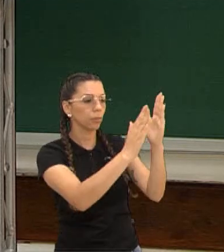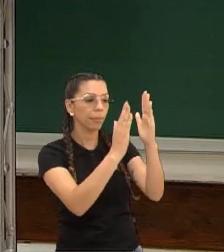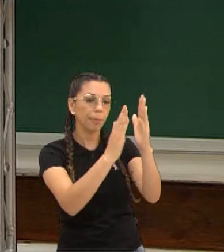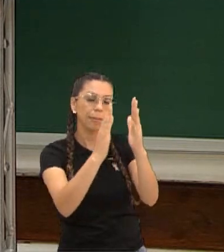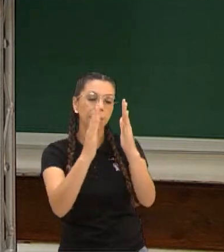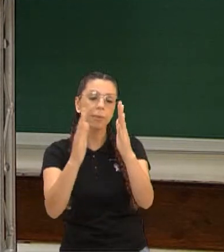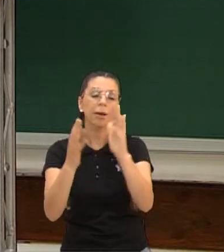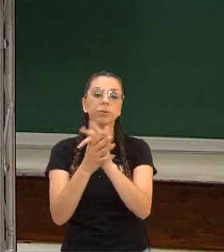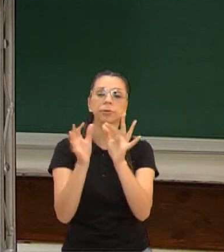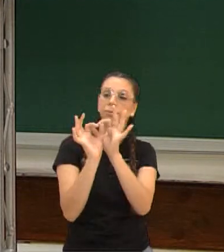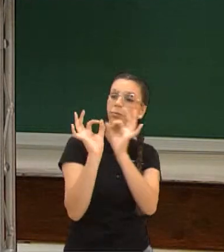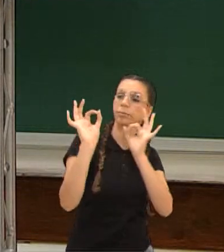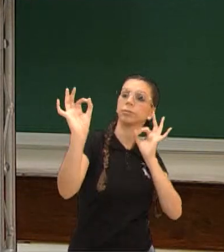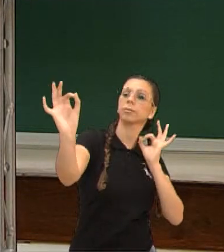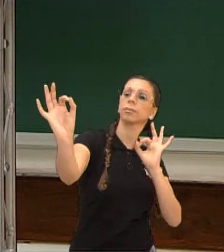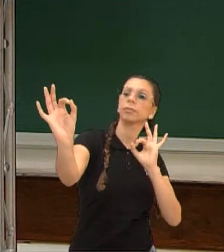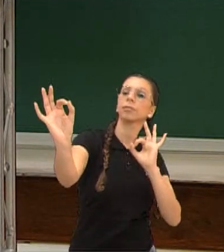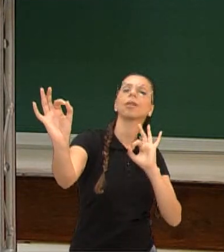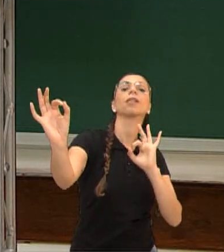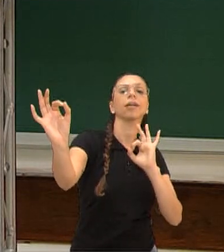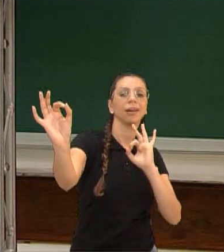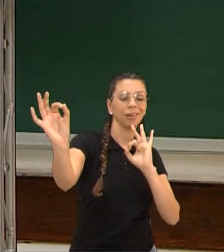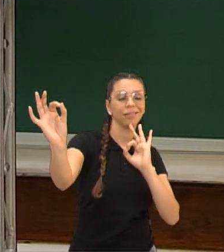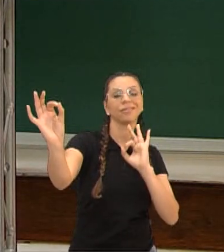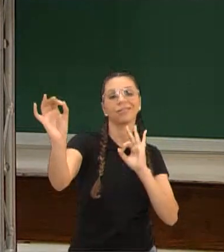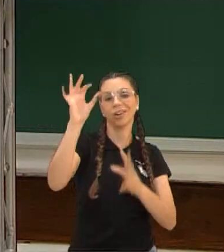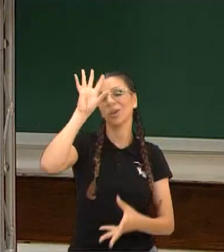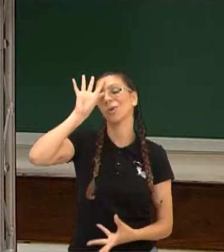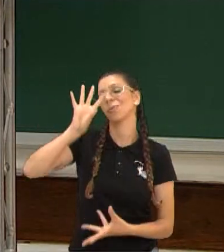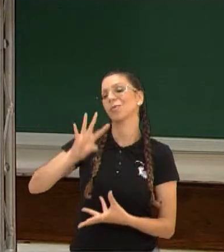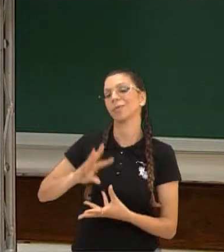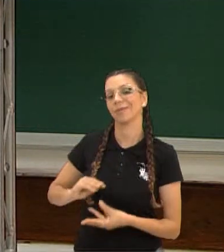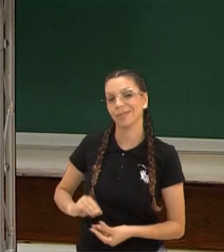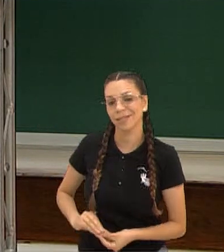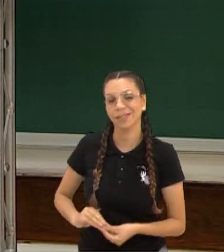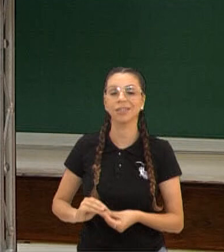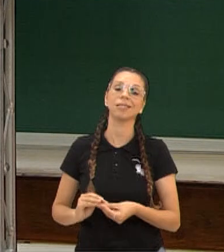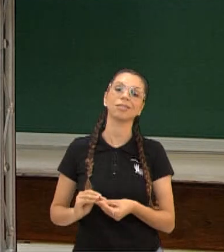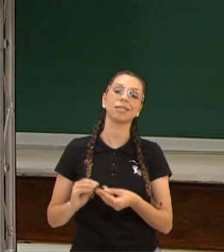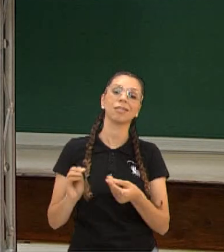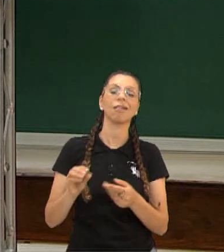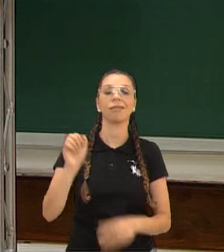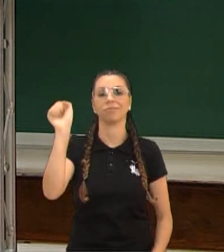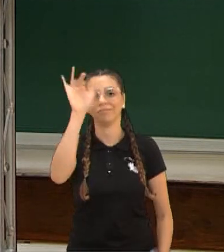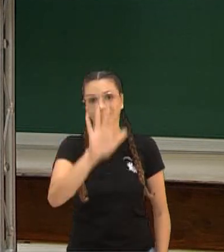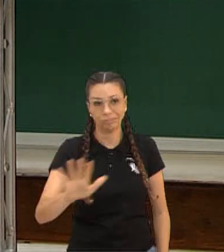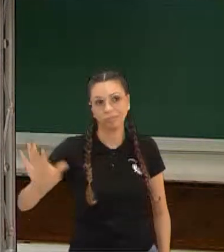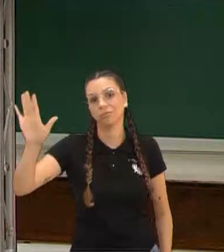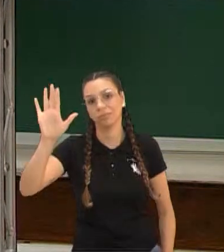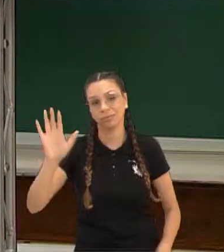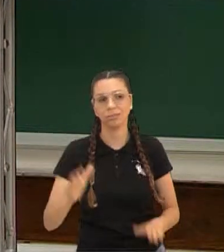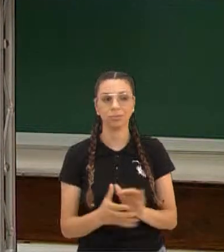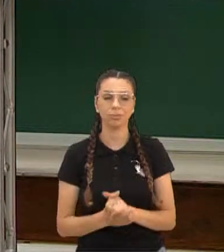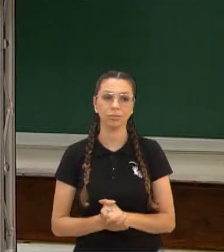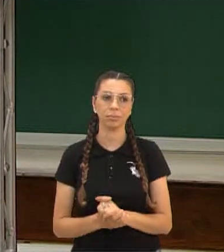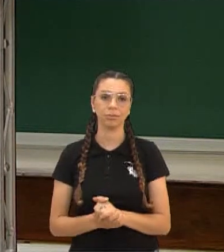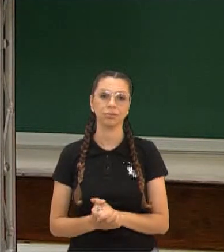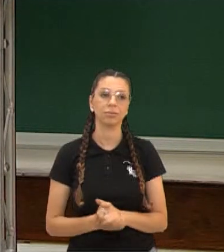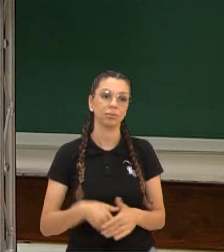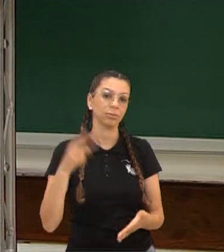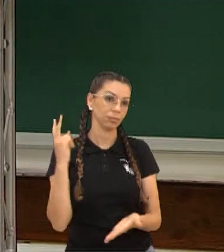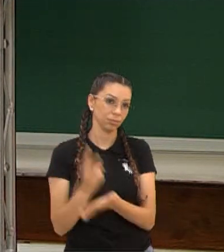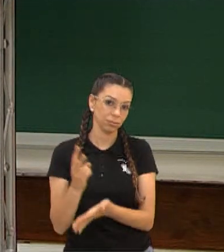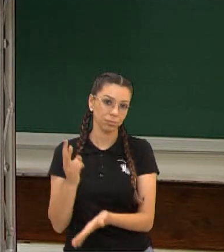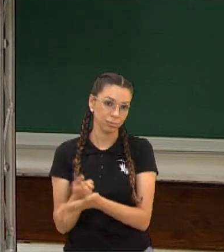visão afastada, ela vai dar a impressão da reprodução, tá? Então vamos